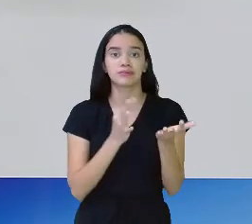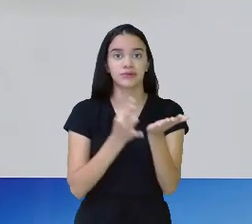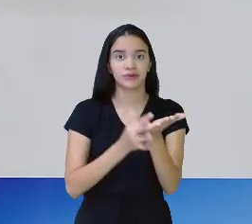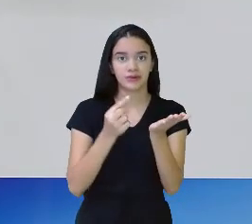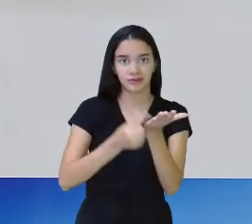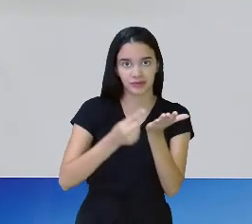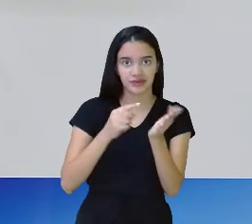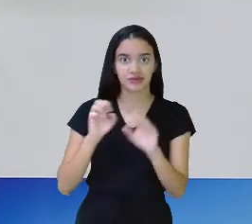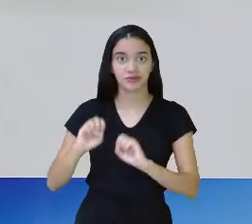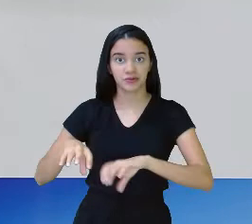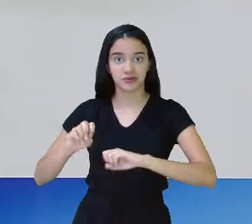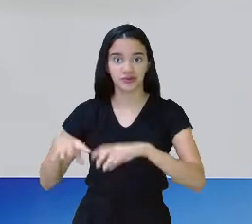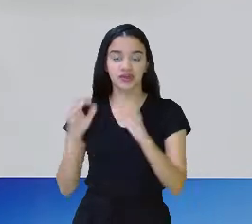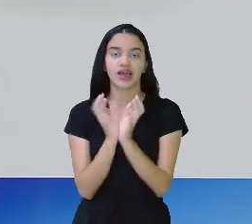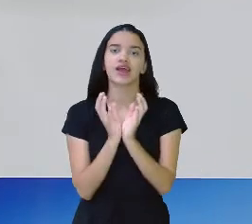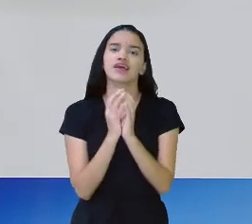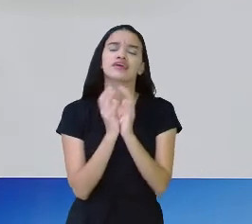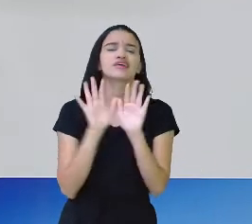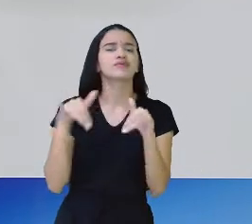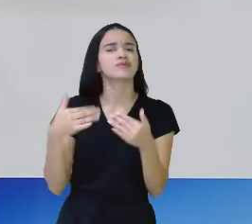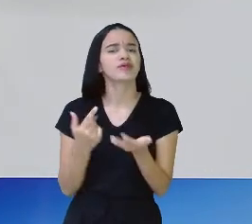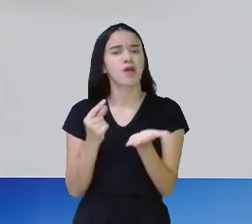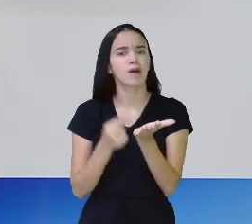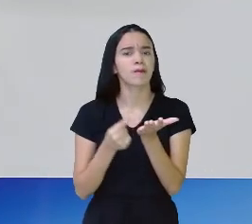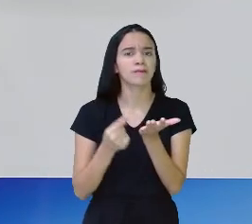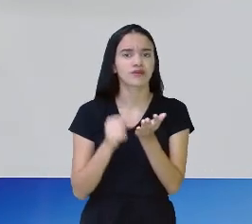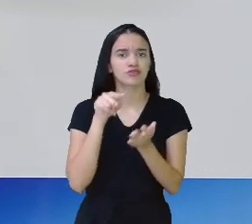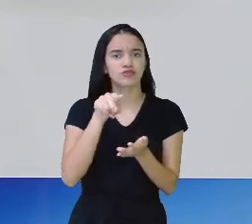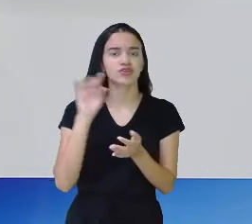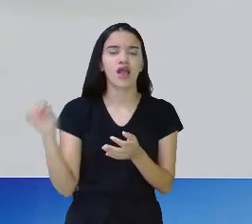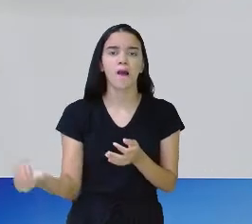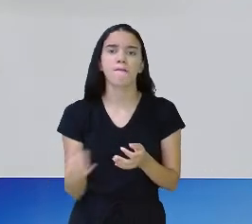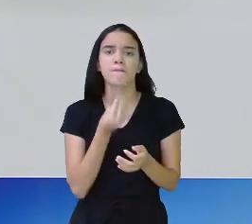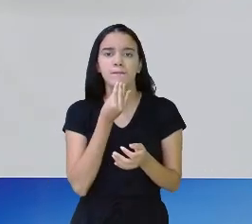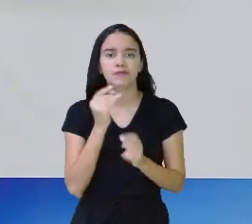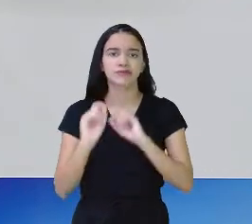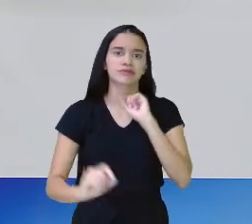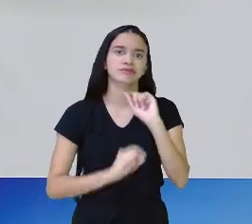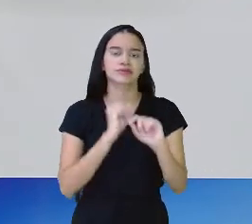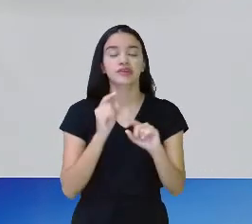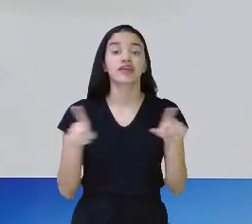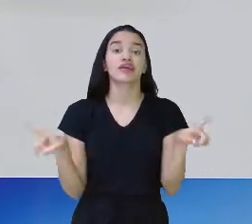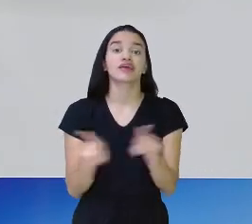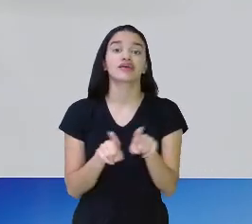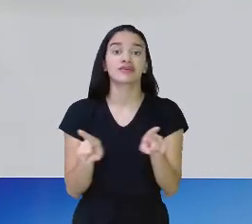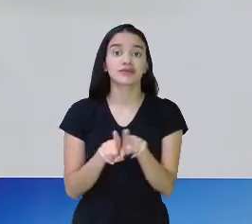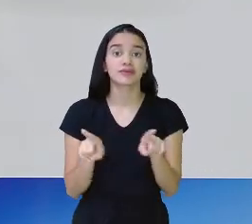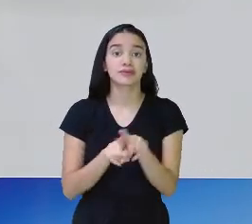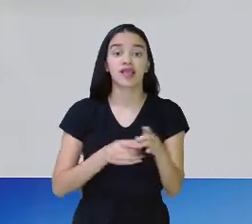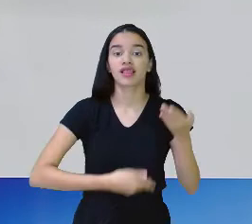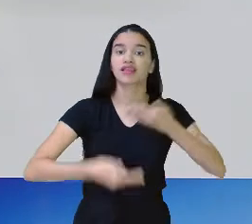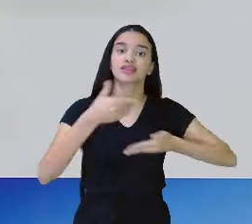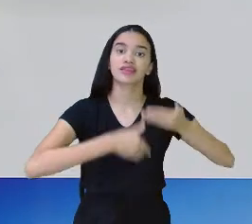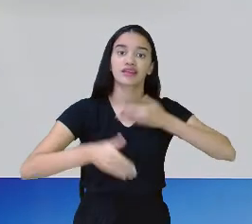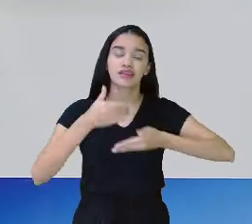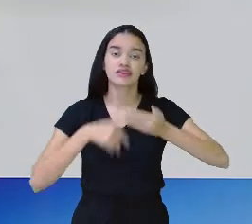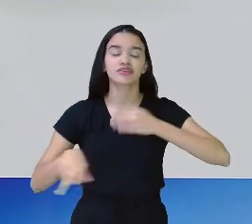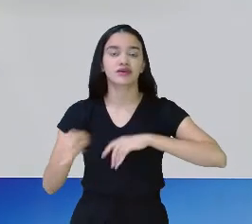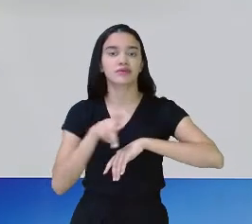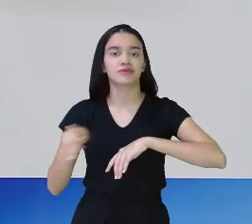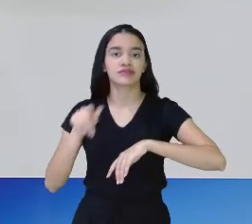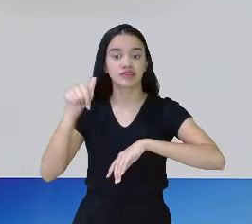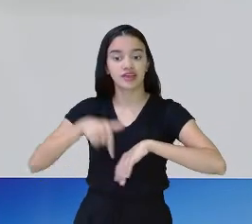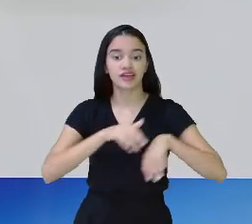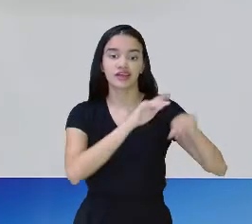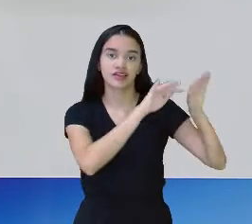do Educa Recife. E aí, pelo aplicativo, você aproveita e também interage com a professora que está